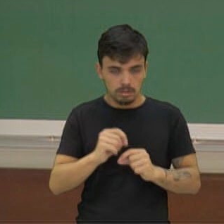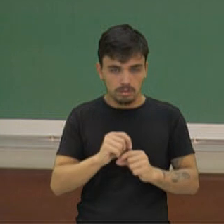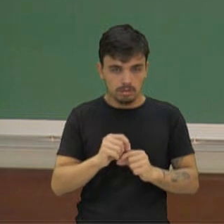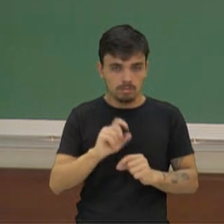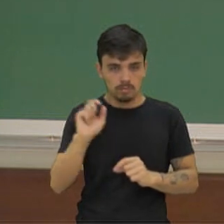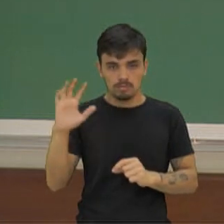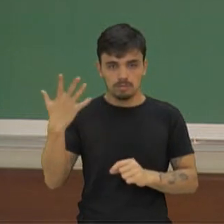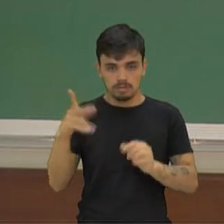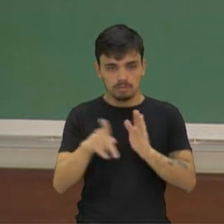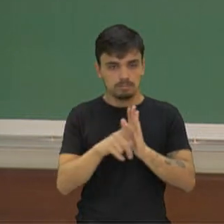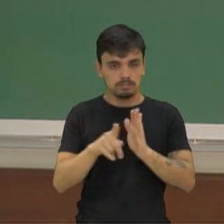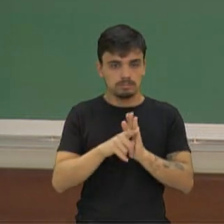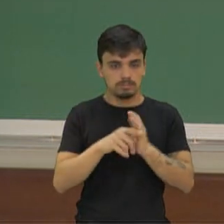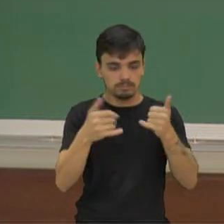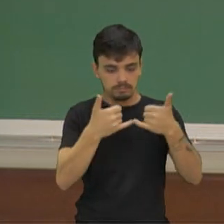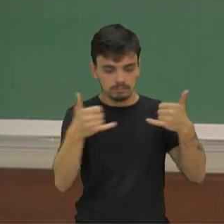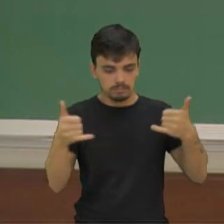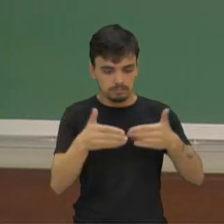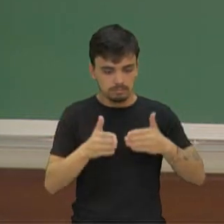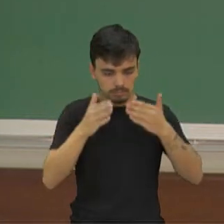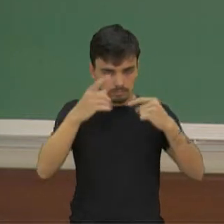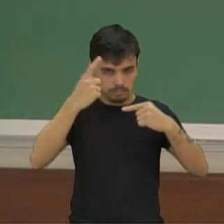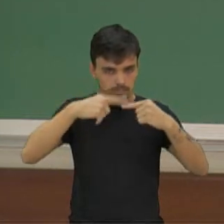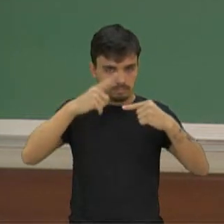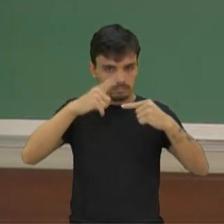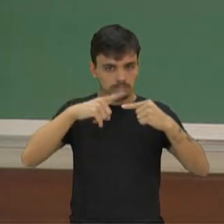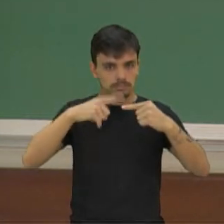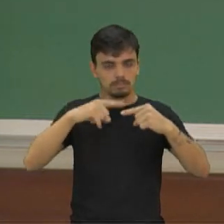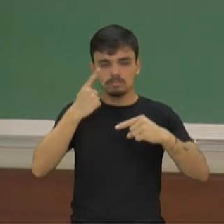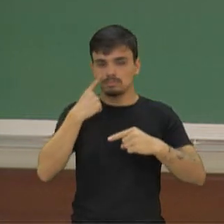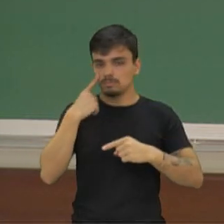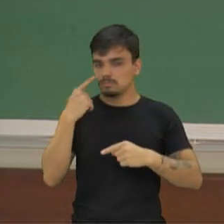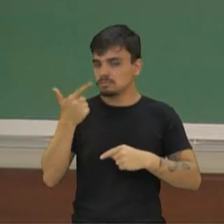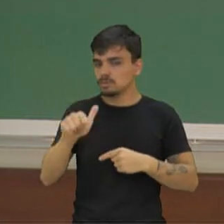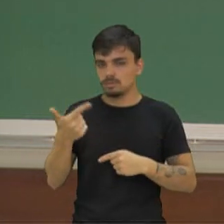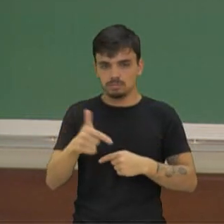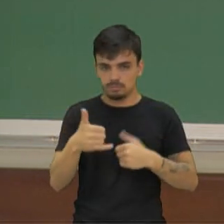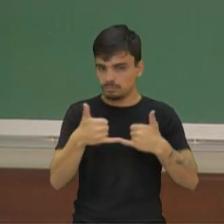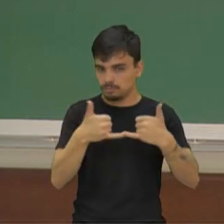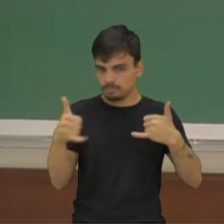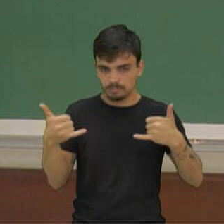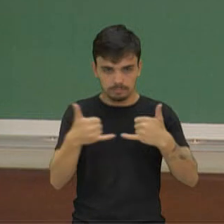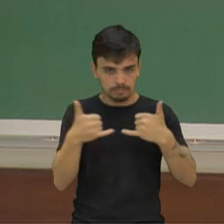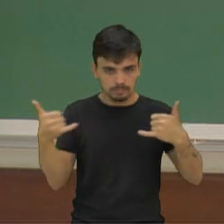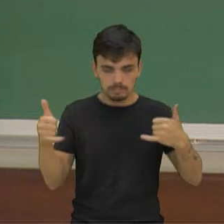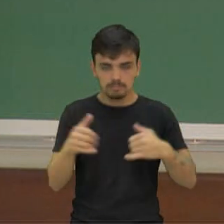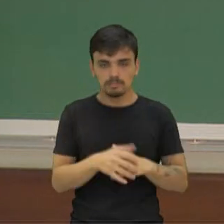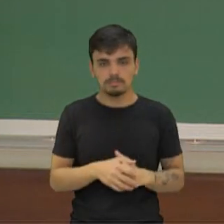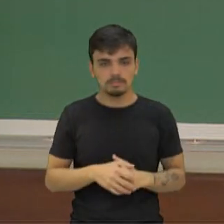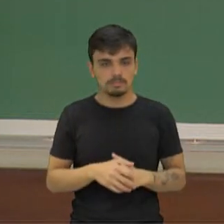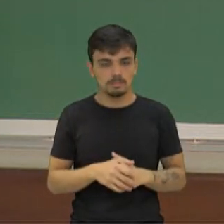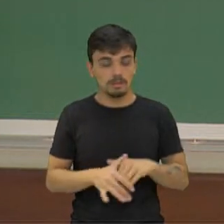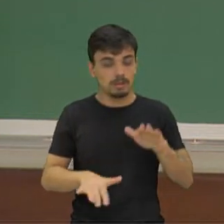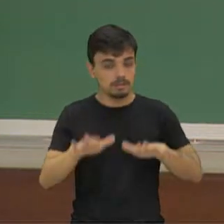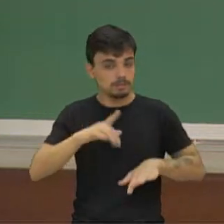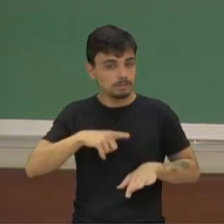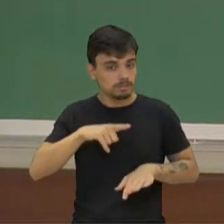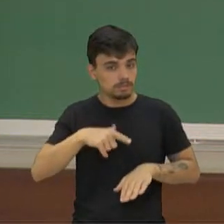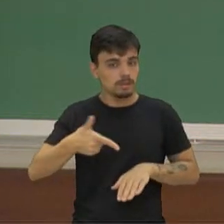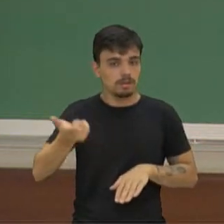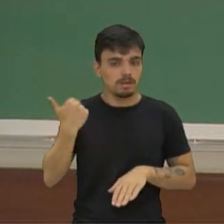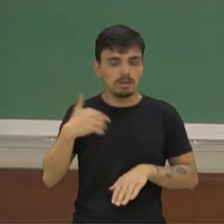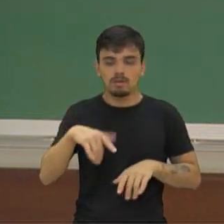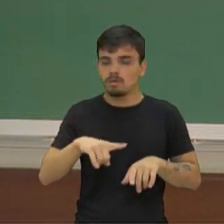corrente, para poder descobrir qual é essa resistência equivalente. Nós não temos a corrente. Aquela vez nós tínhamos, por uma